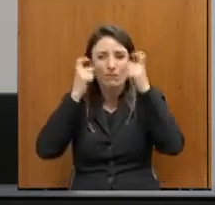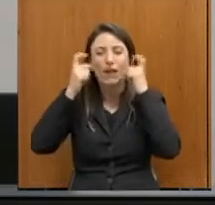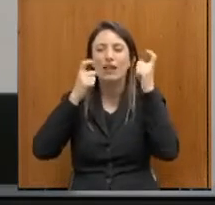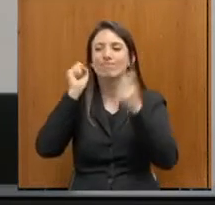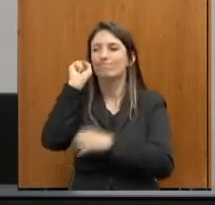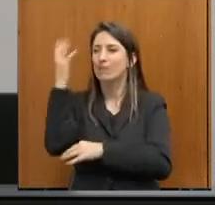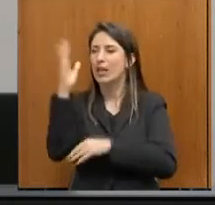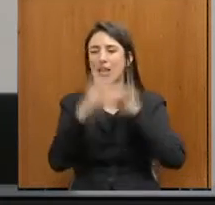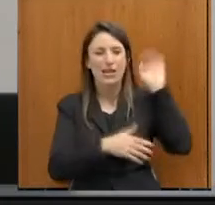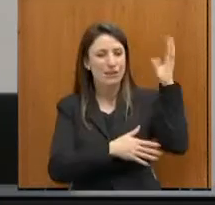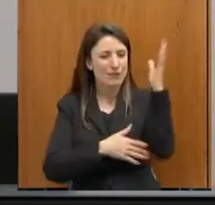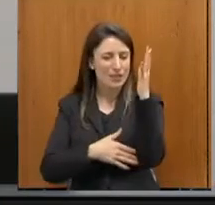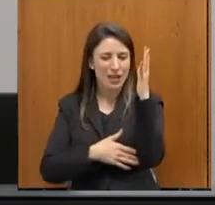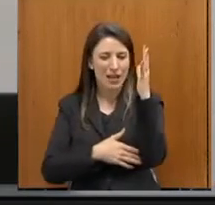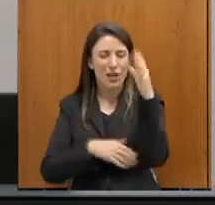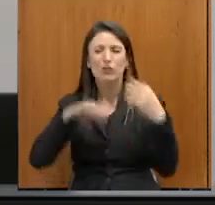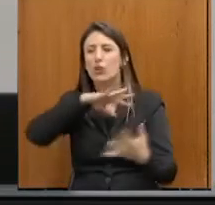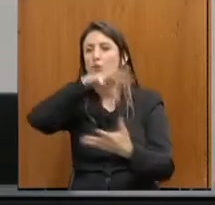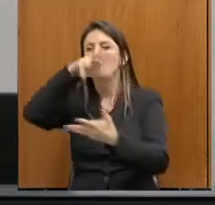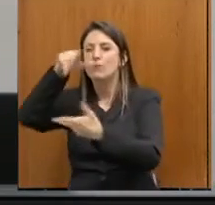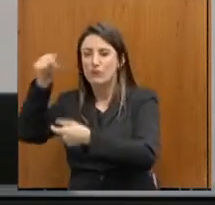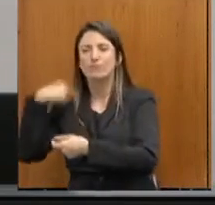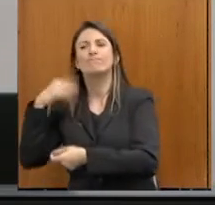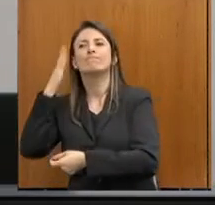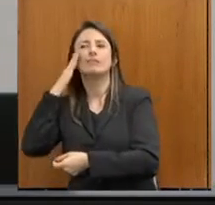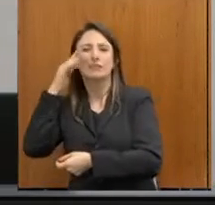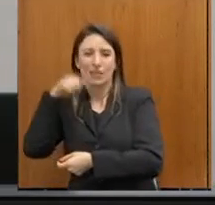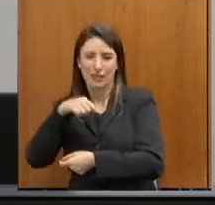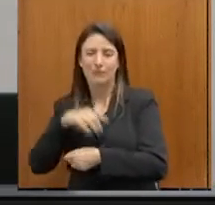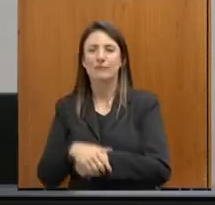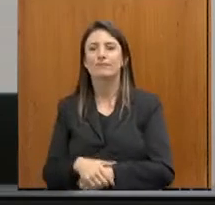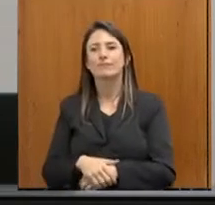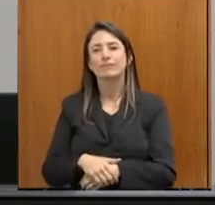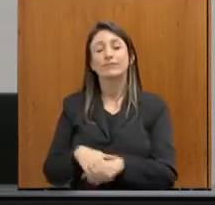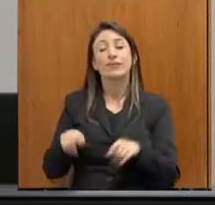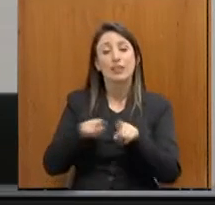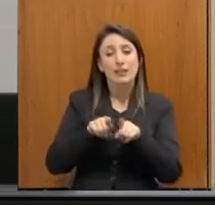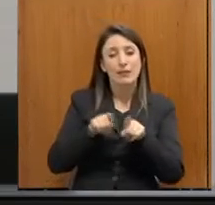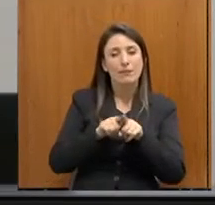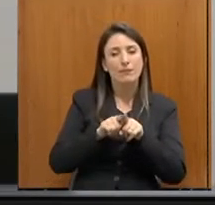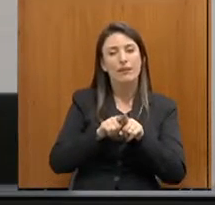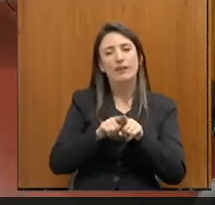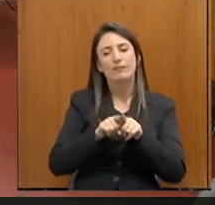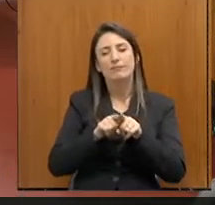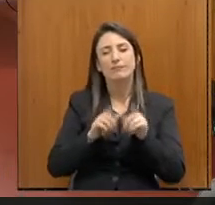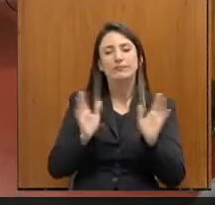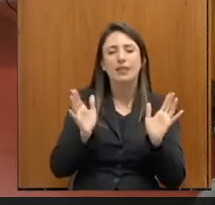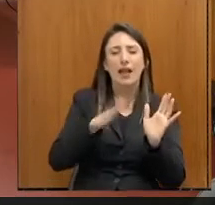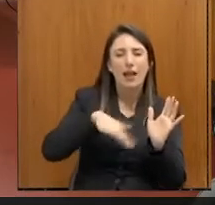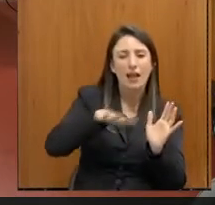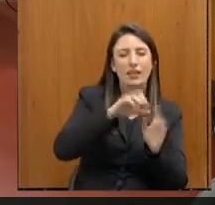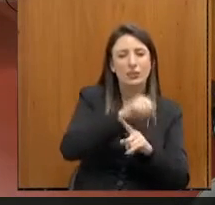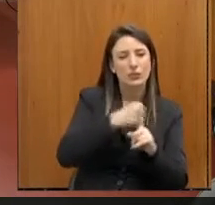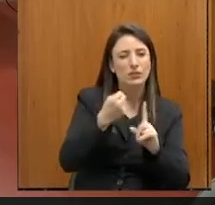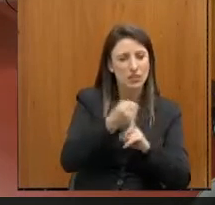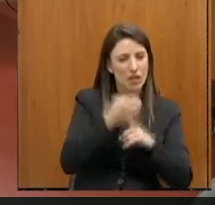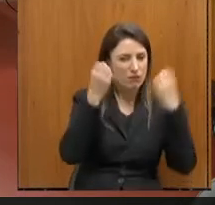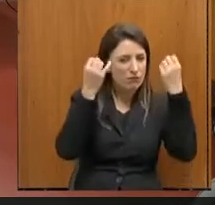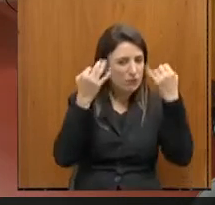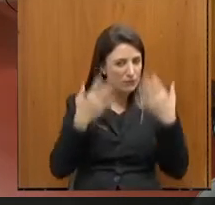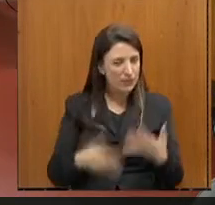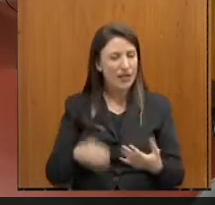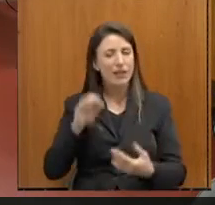nível Mundial também na área social voo daqui e do tema de eficiência porque aí